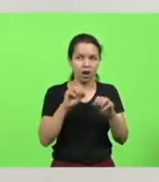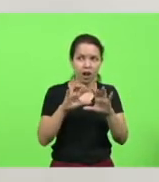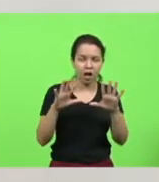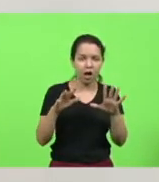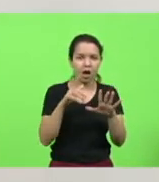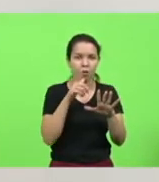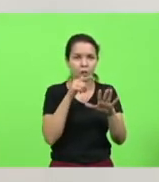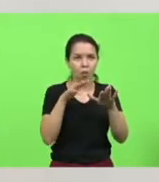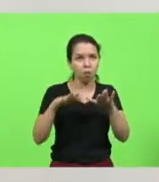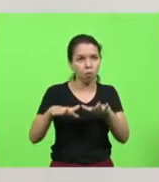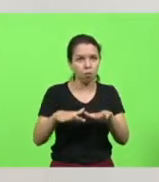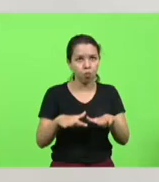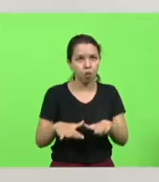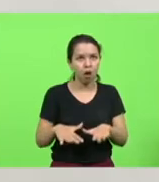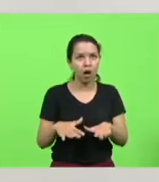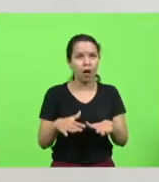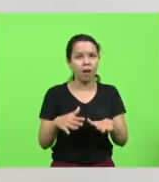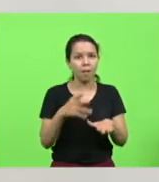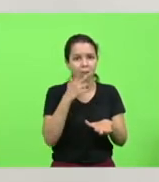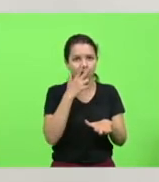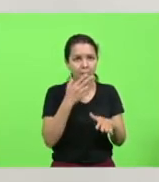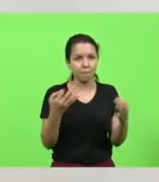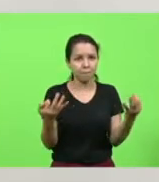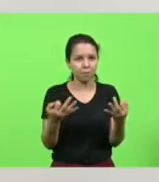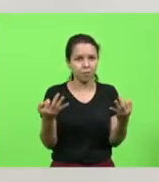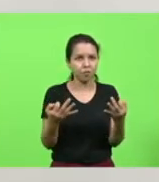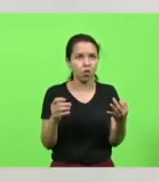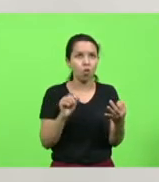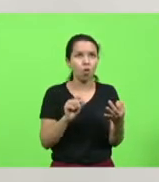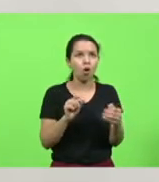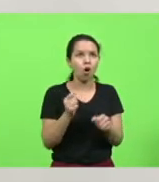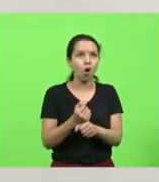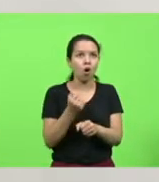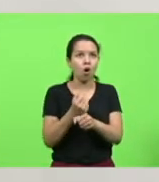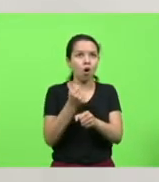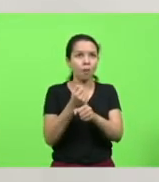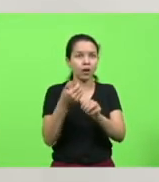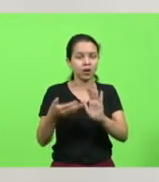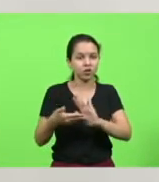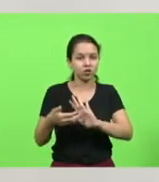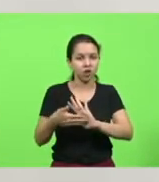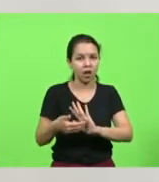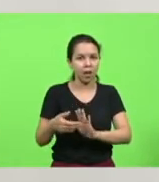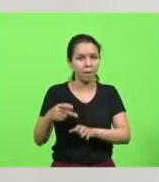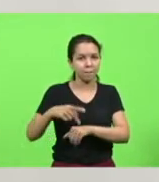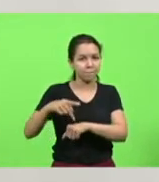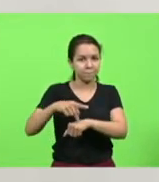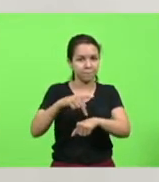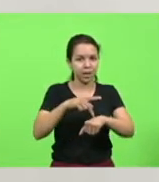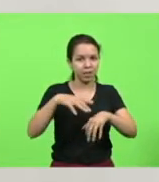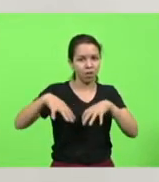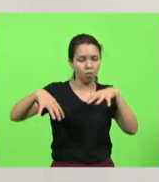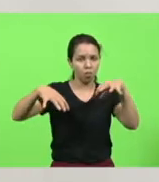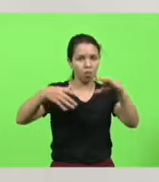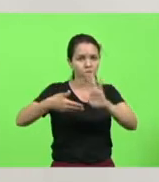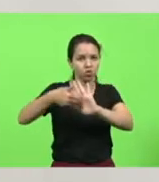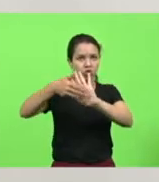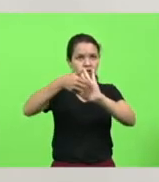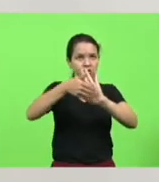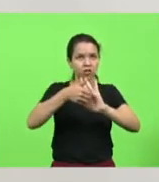baixa, e aparece perfeitamente. O que, que eles fizeram naquela última obra? Tiraram apenas as pedras da superfície. Não sei se visavam uma